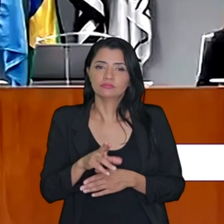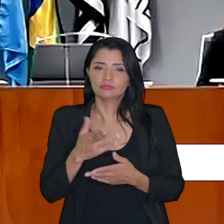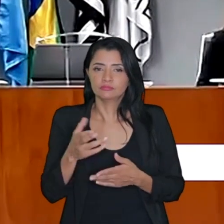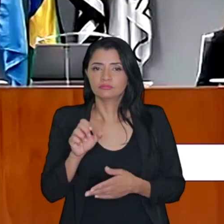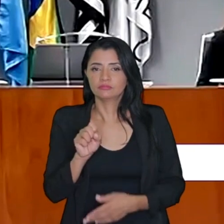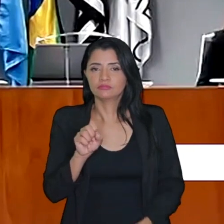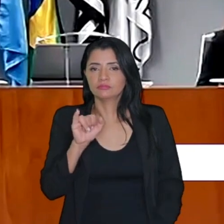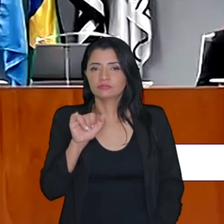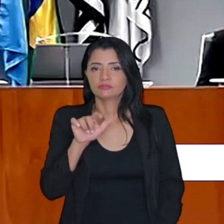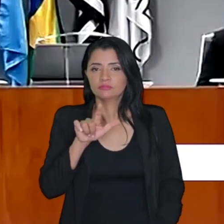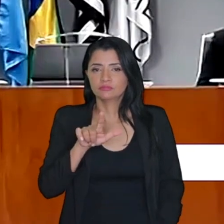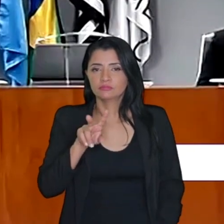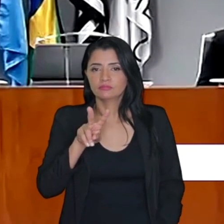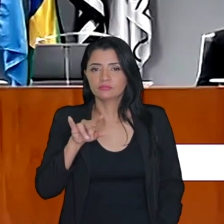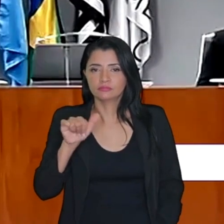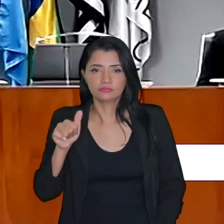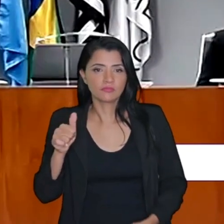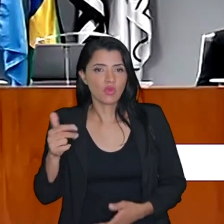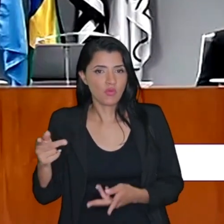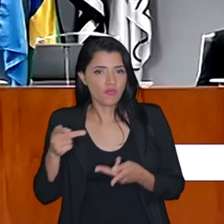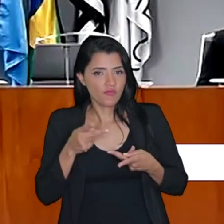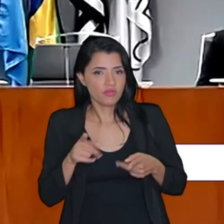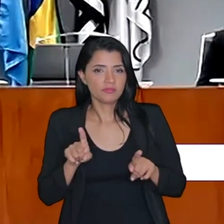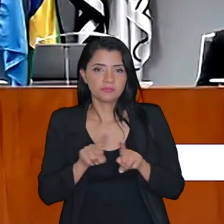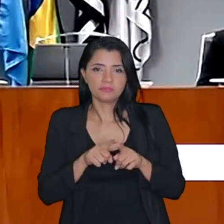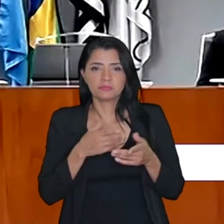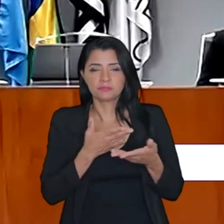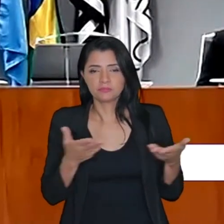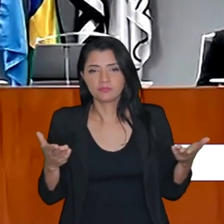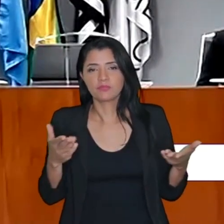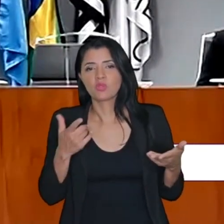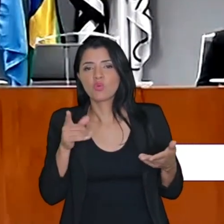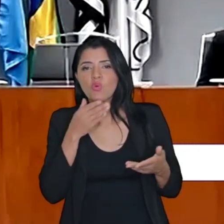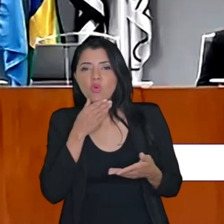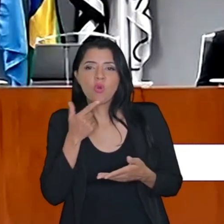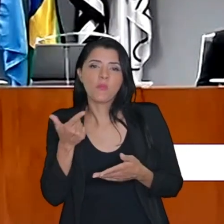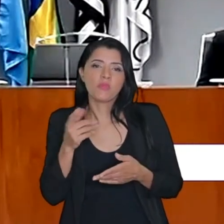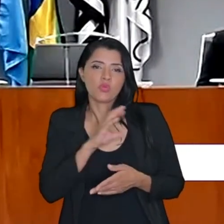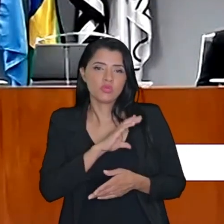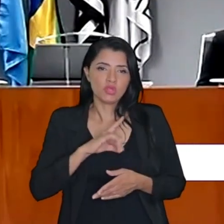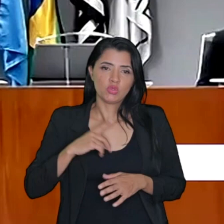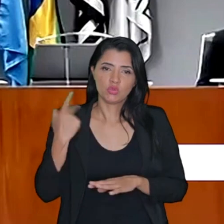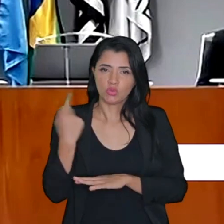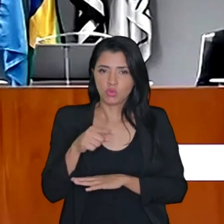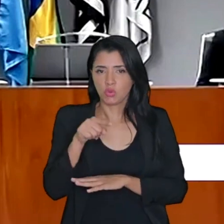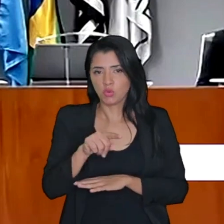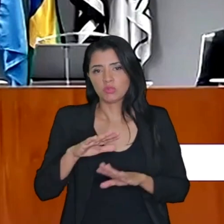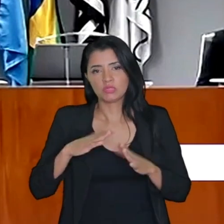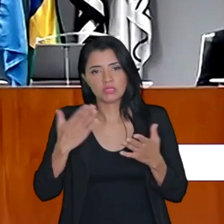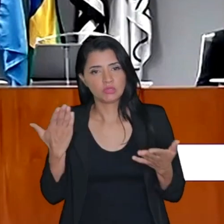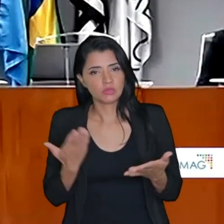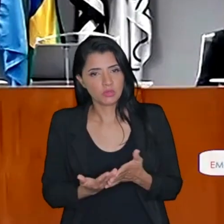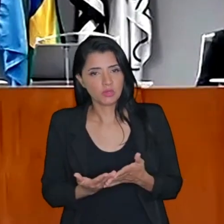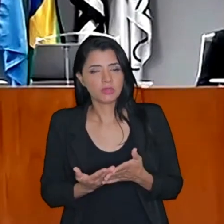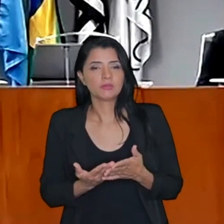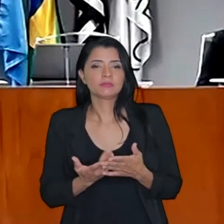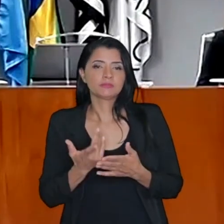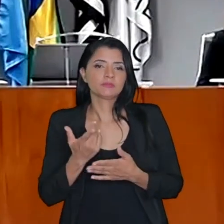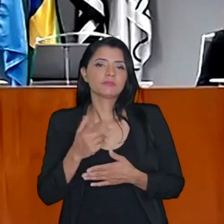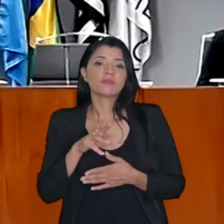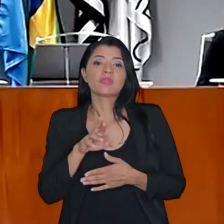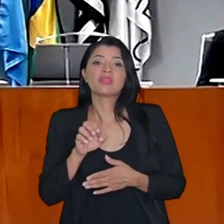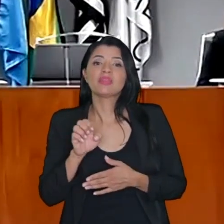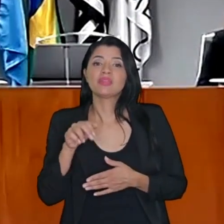pelo convite e também ao Nino Todo, que não está aqui, mas enfim, que é o coordenador da escola,